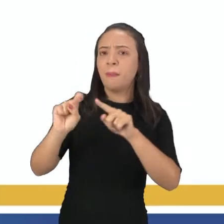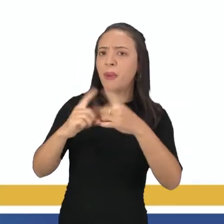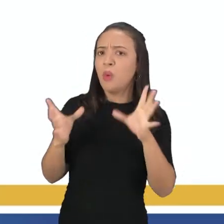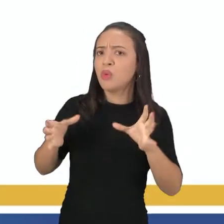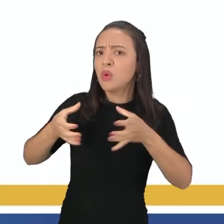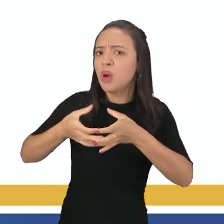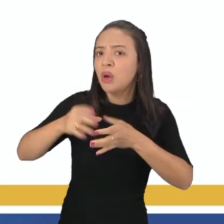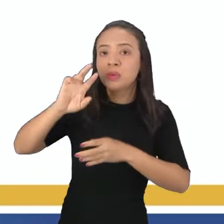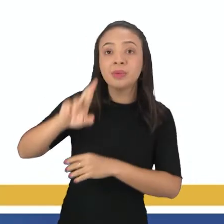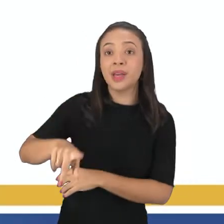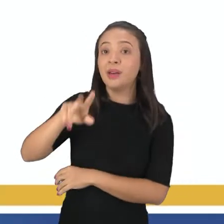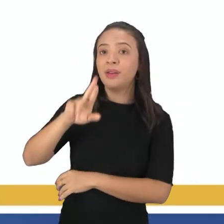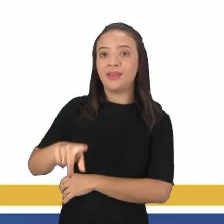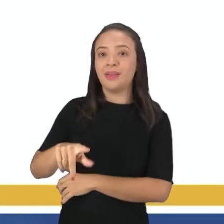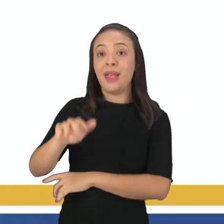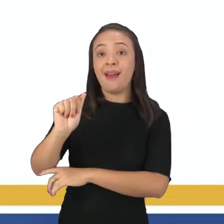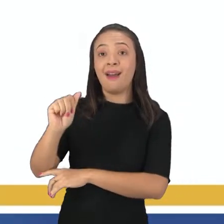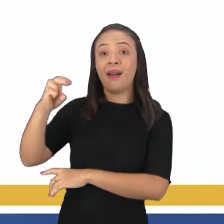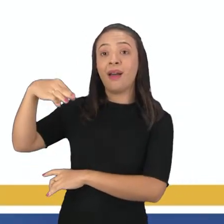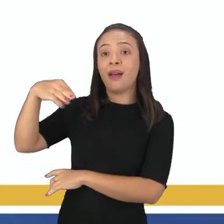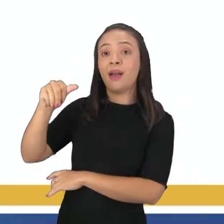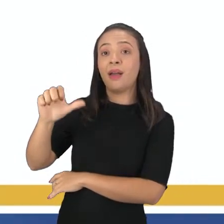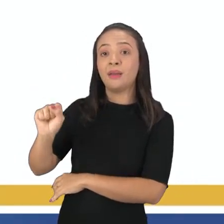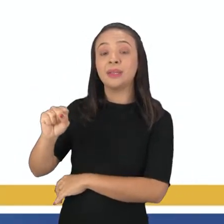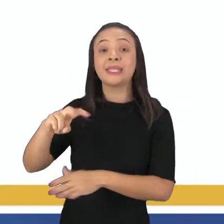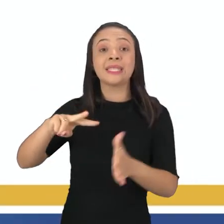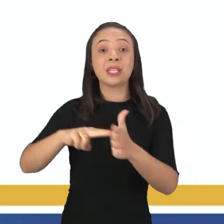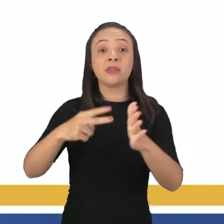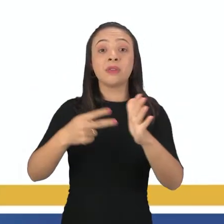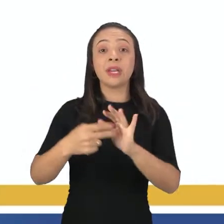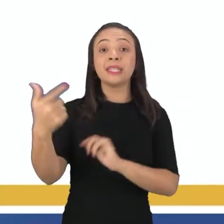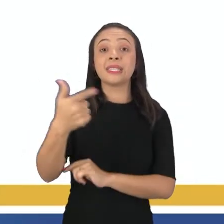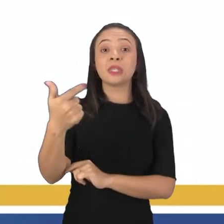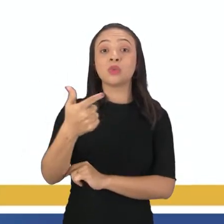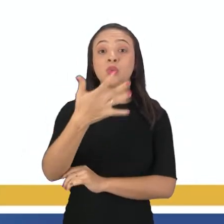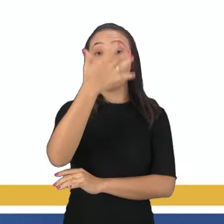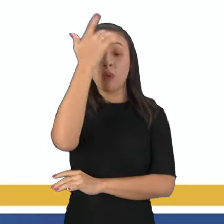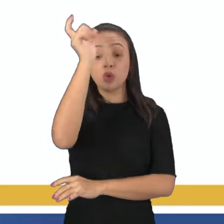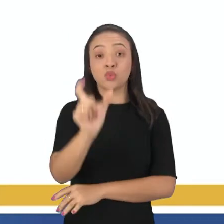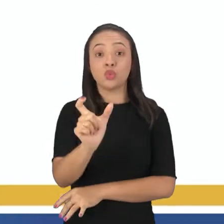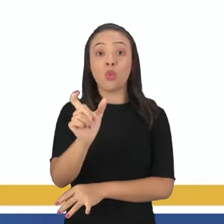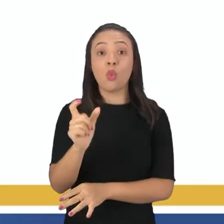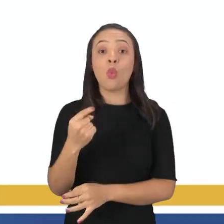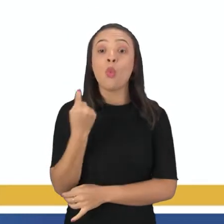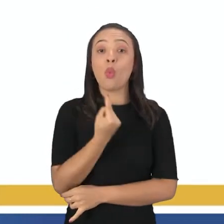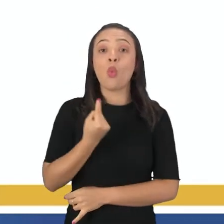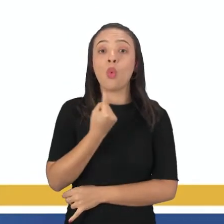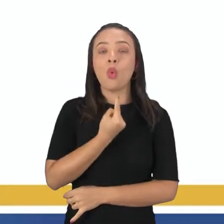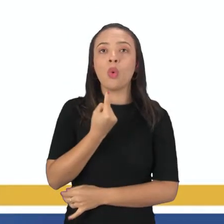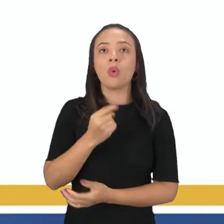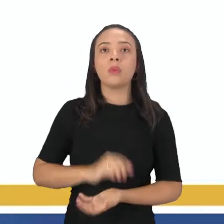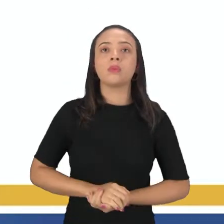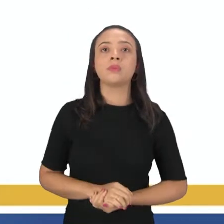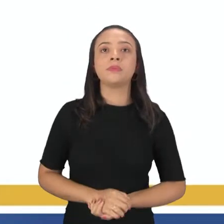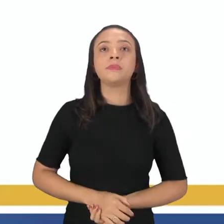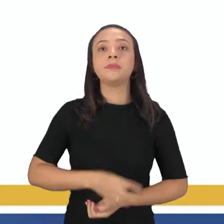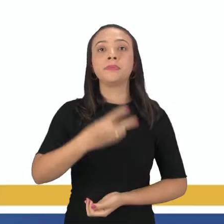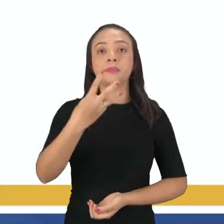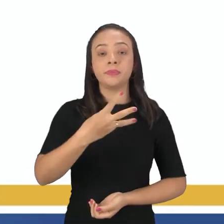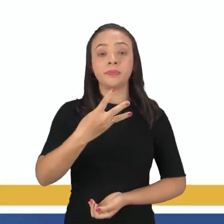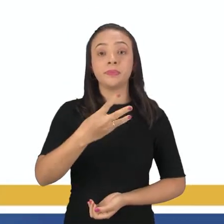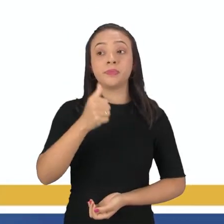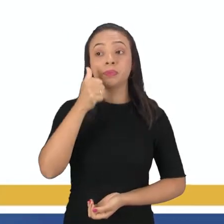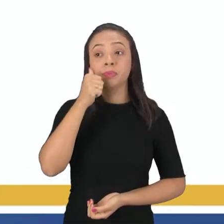plural, tá? Lembrando que é tu amas. Segunda pessoa do singular. Tu amas muito esse filme.